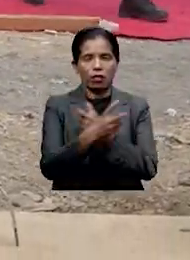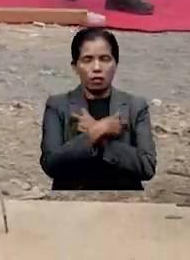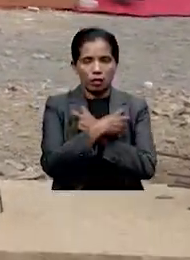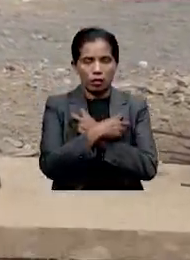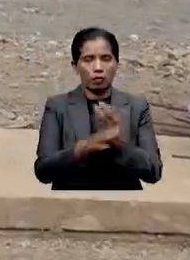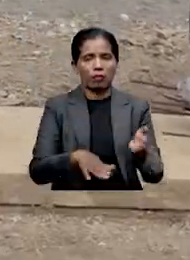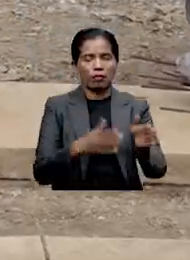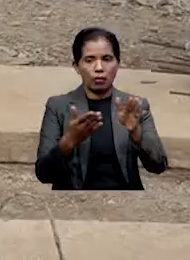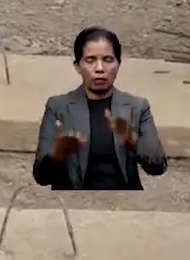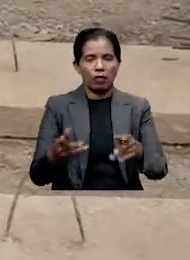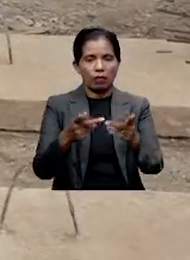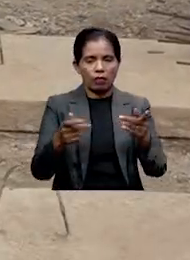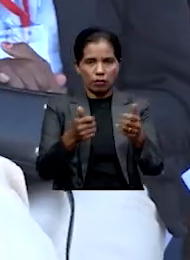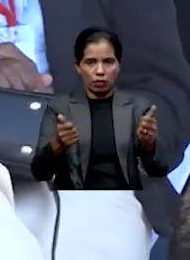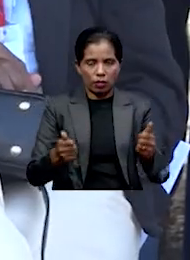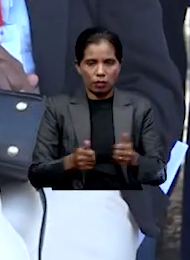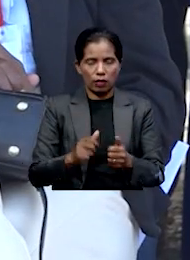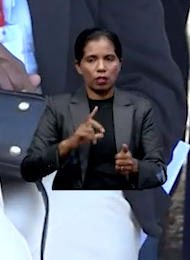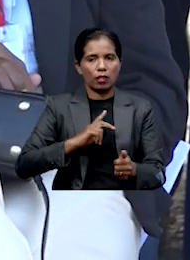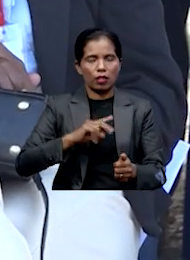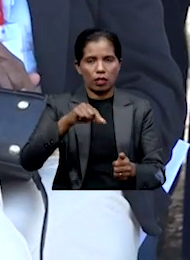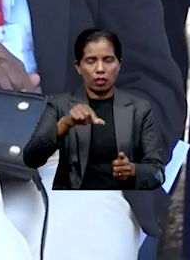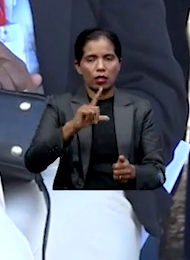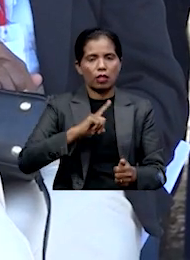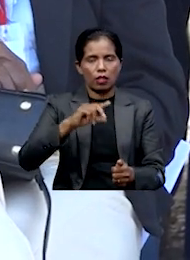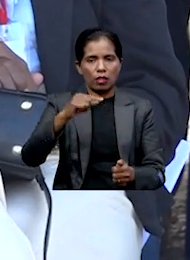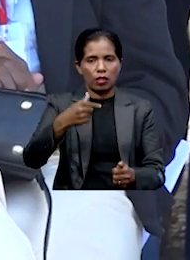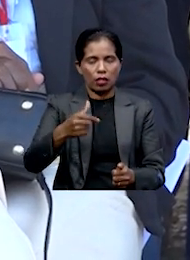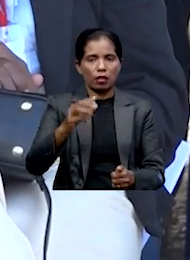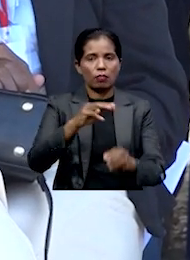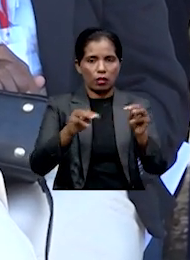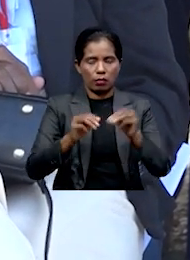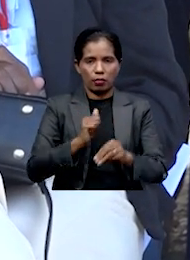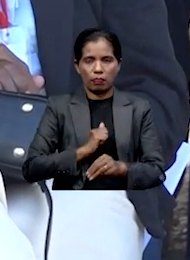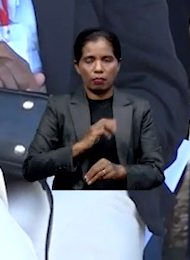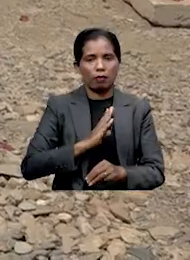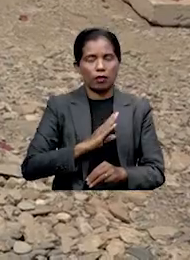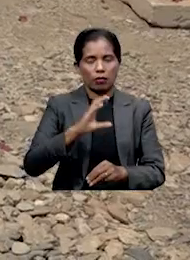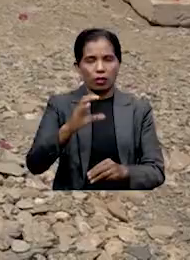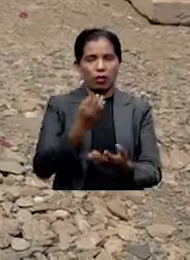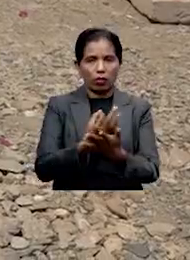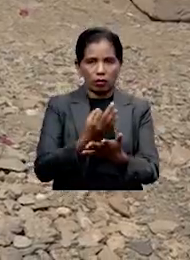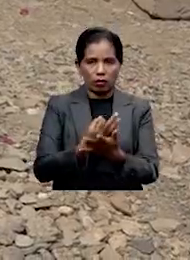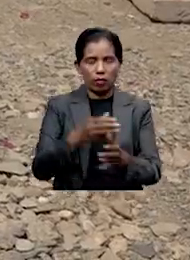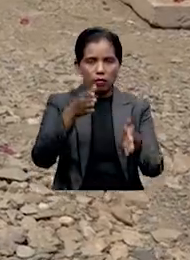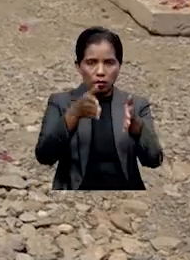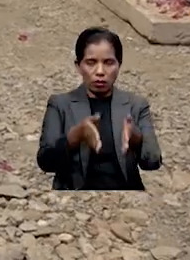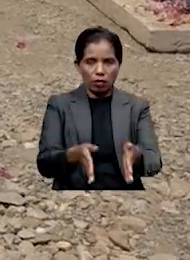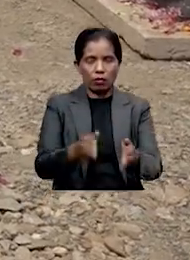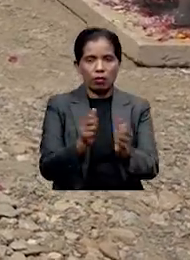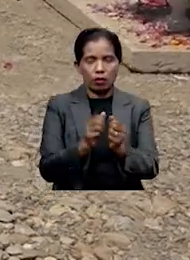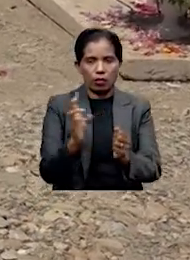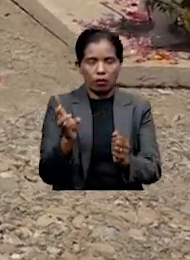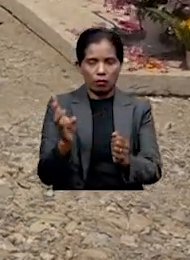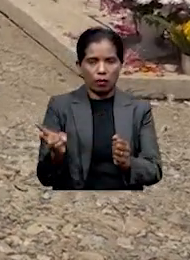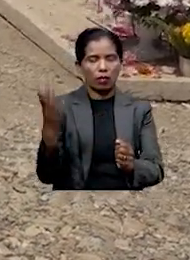mortal sira e a posto administrativo kilikai, no laga município Baucau. Enquanto orçamento bahalot resto mortal ne nulo resingualo, e